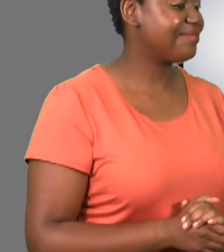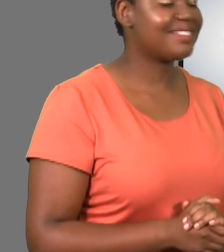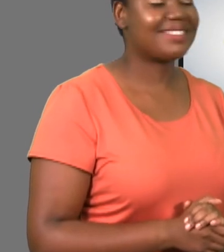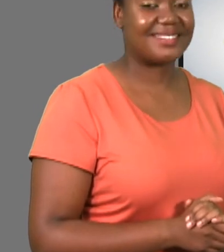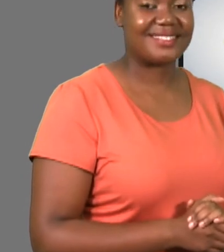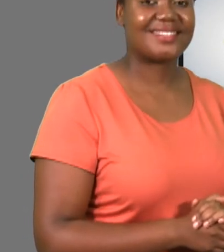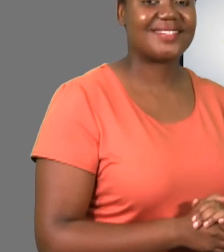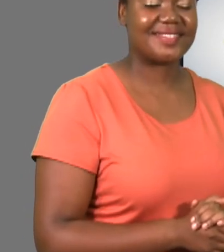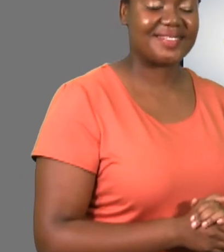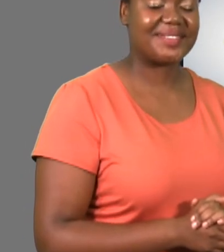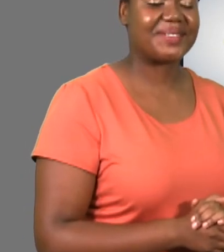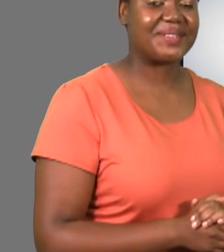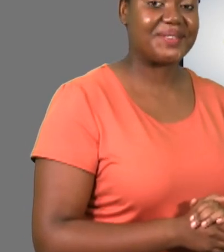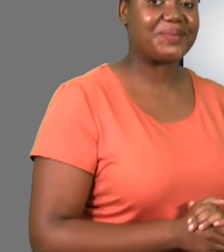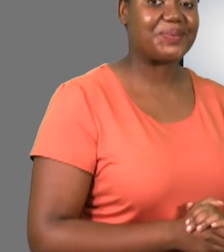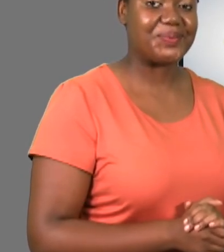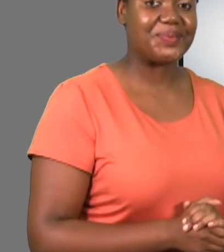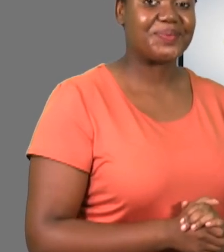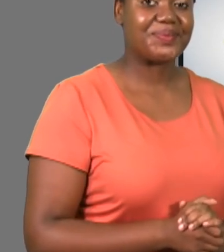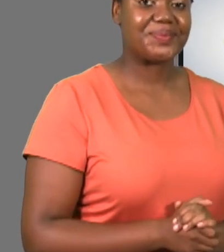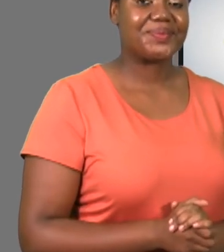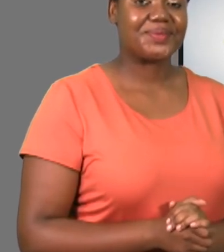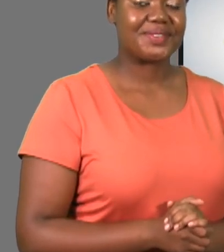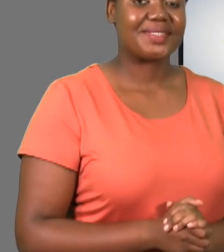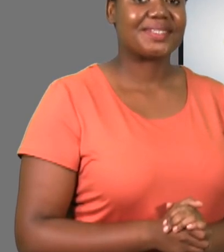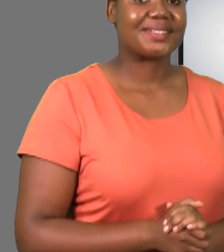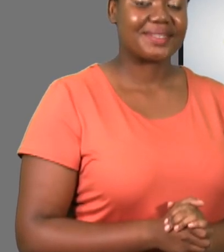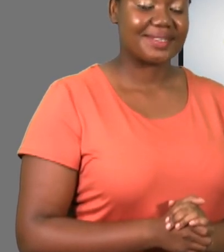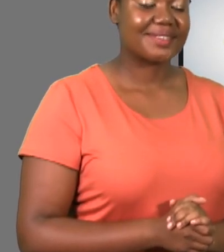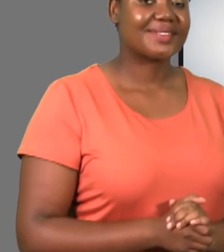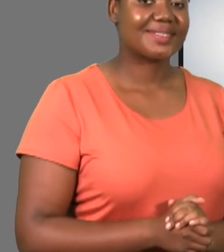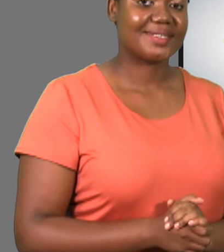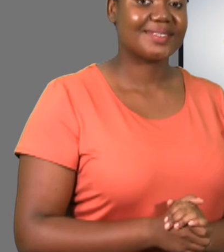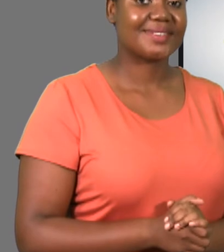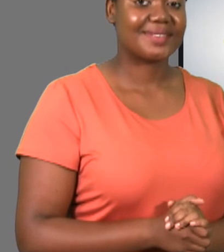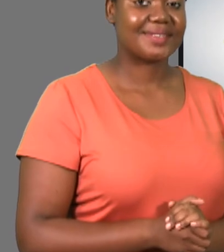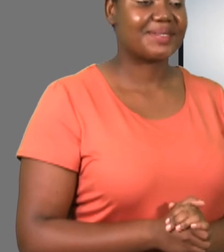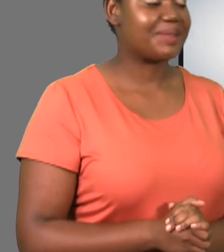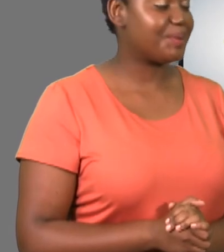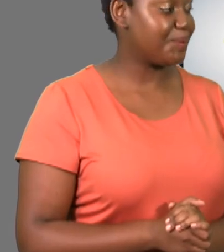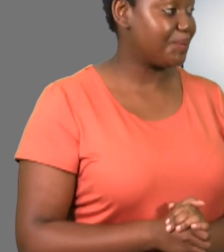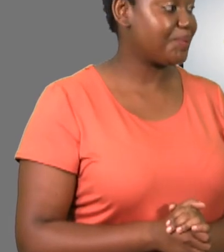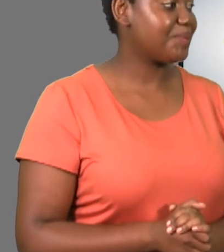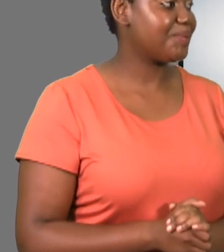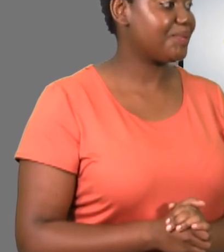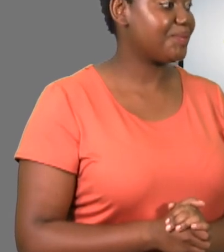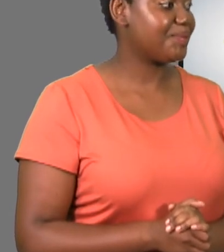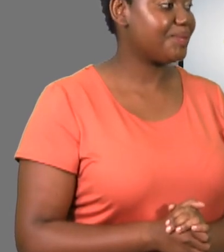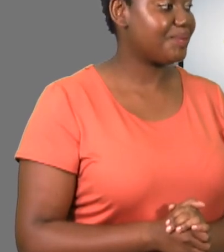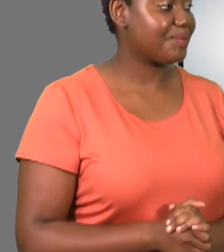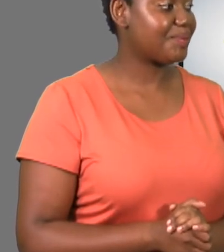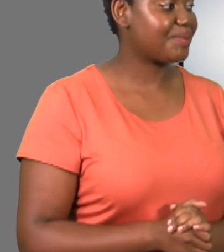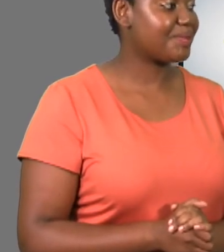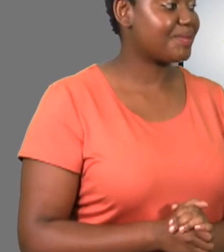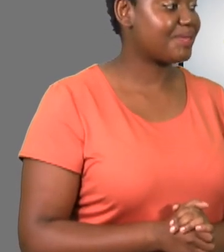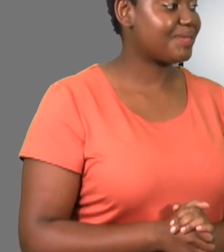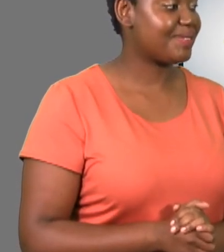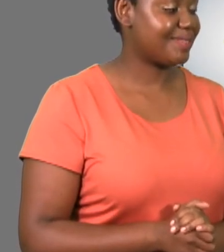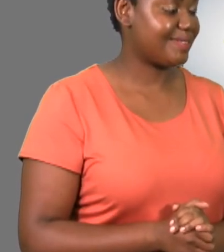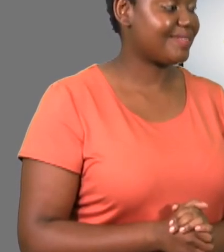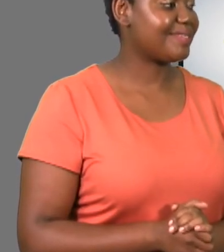Júlio Silva, realizador moçambicano, trouxe para o país dois prêmios do Festival Internacional do